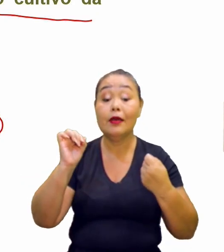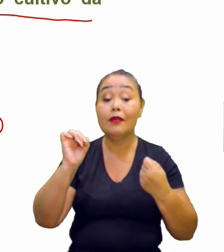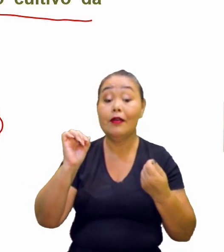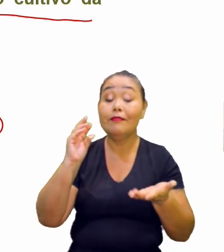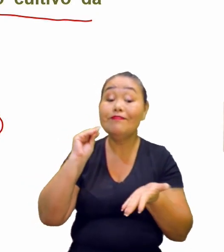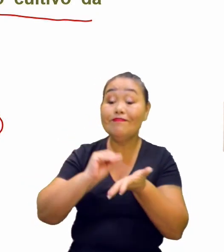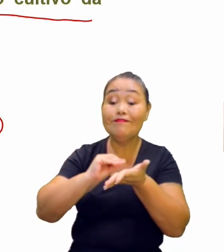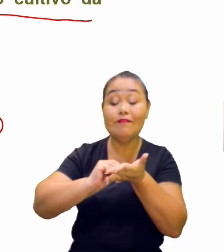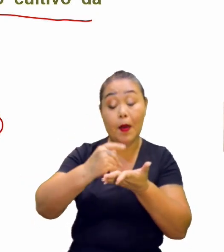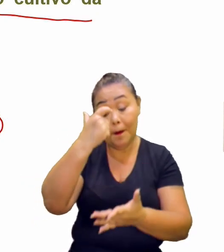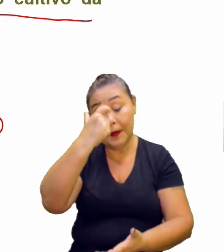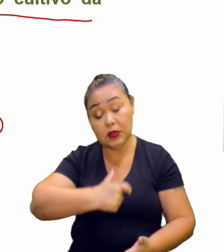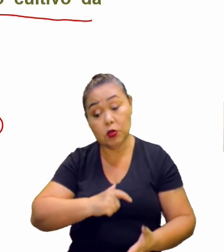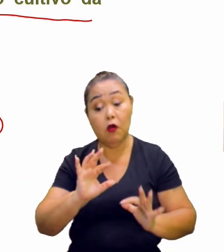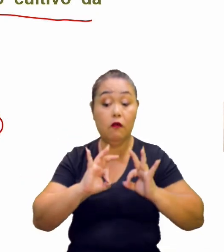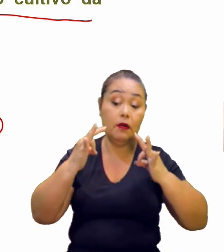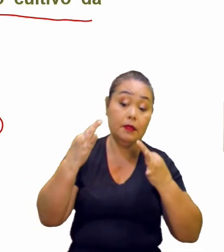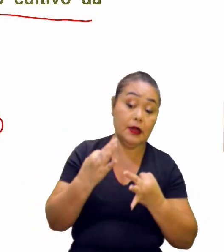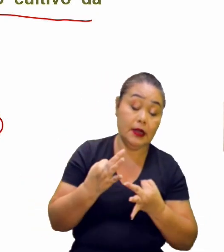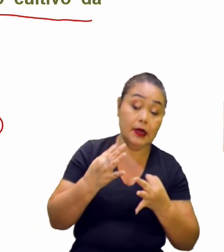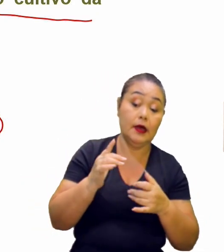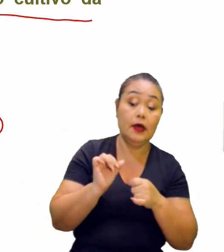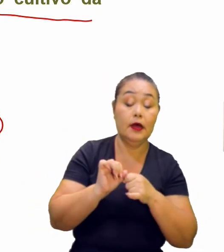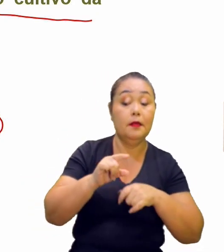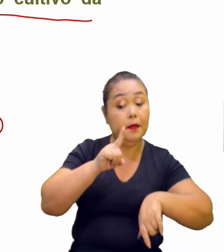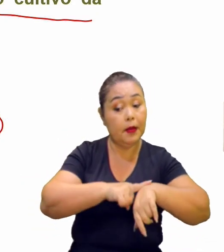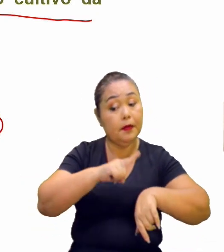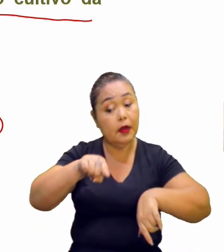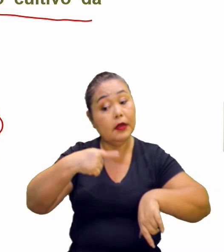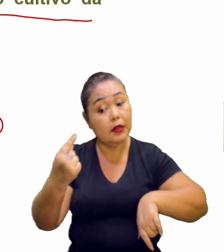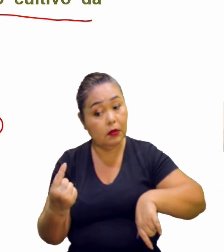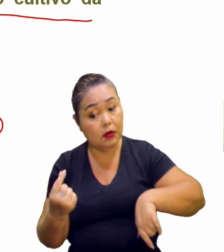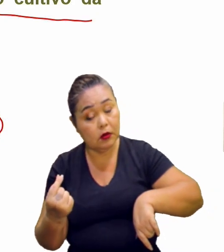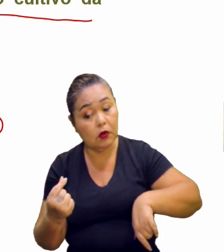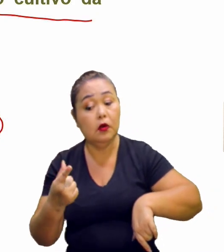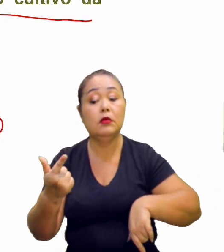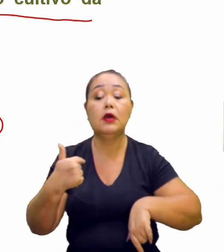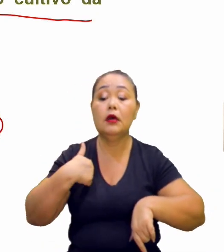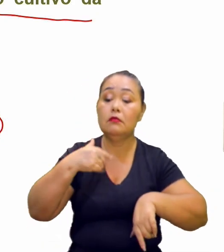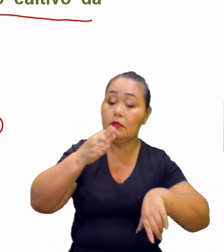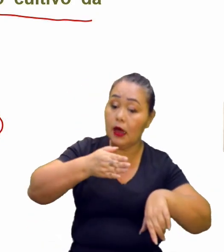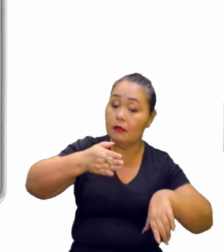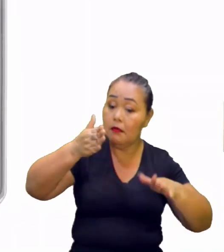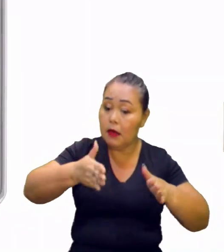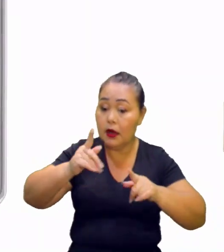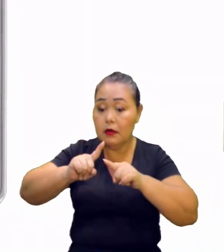necessidades pessoais ou familiares ou economicamente falando, tá bom?